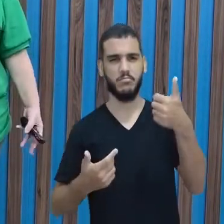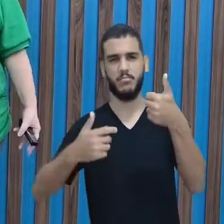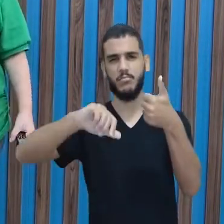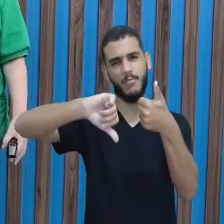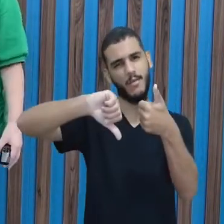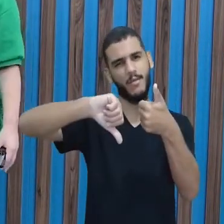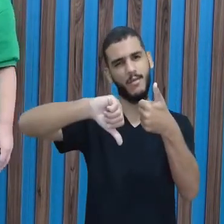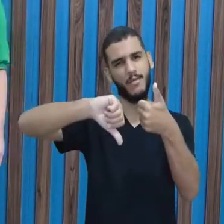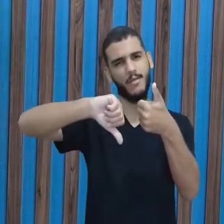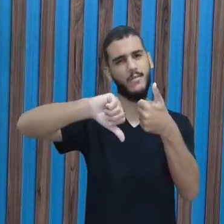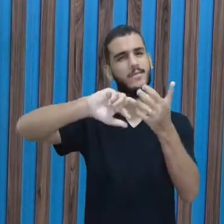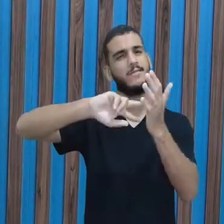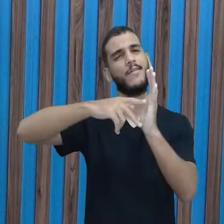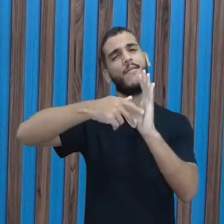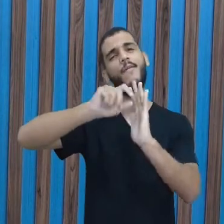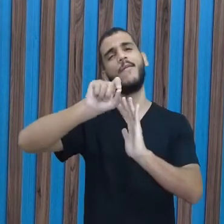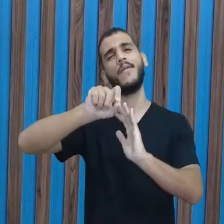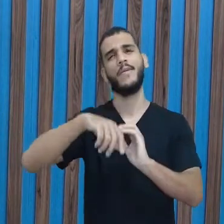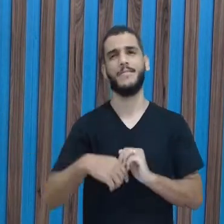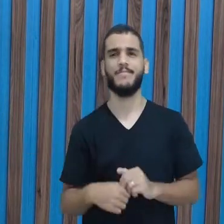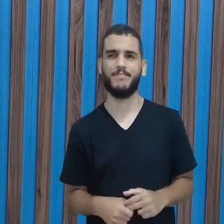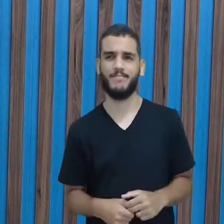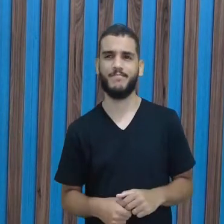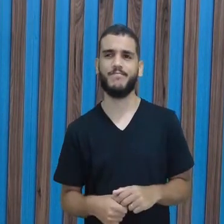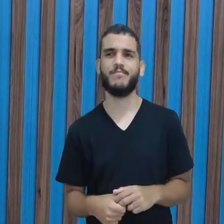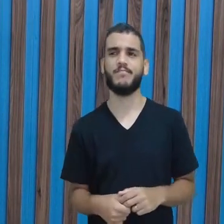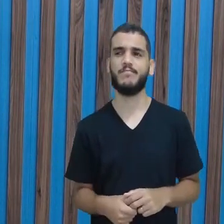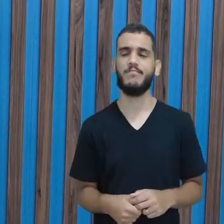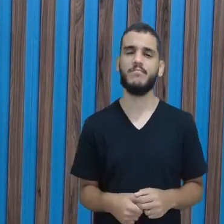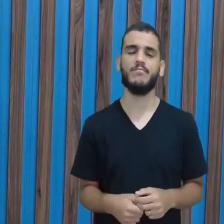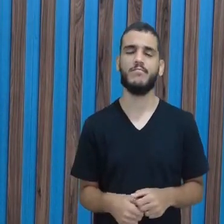inverso. Ó.